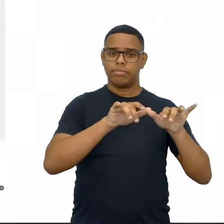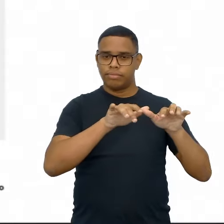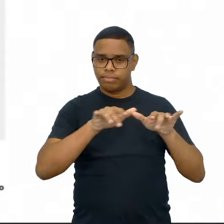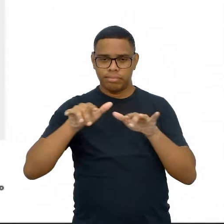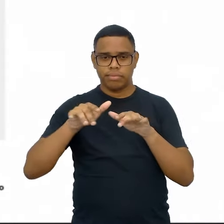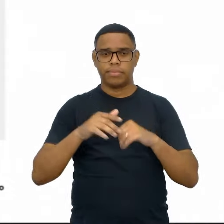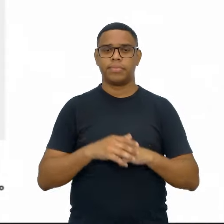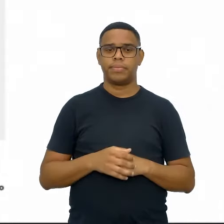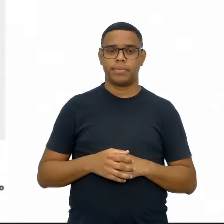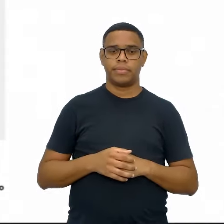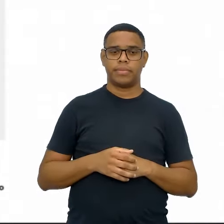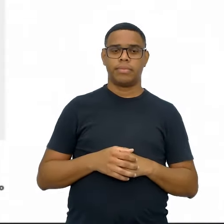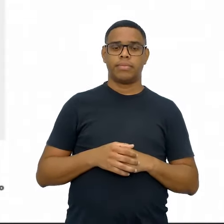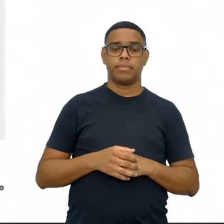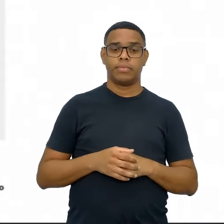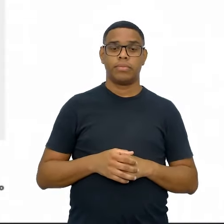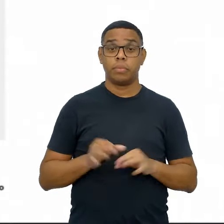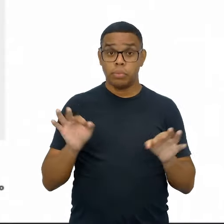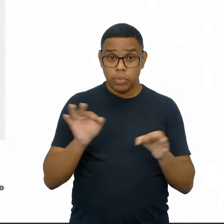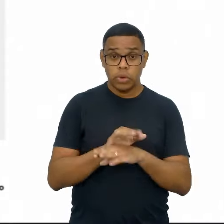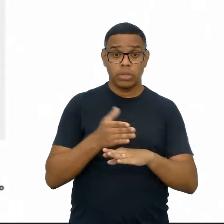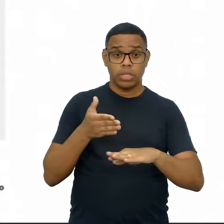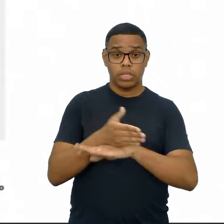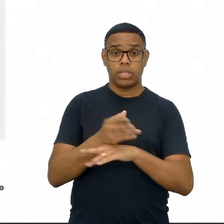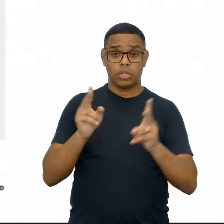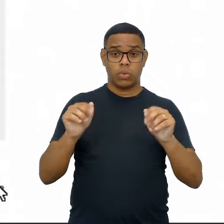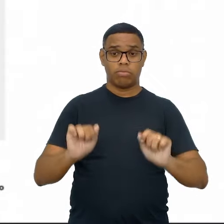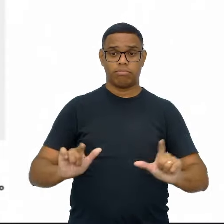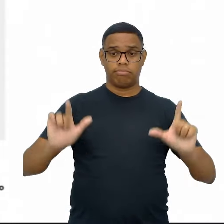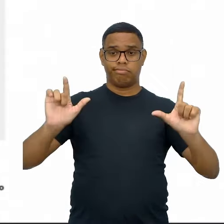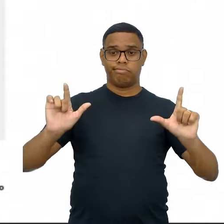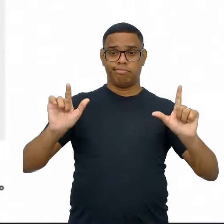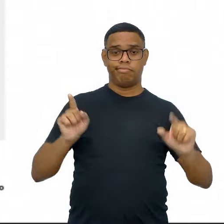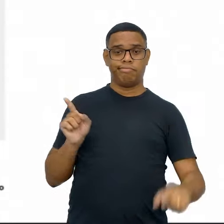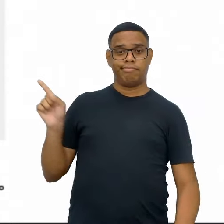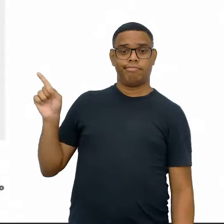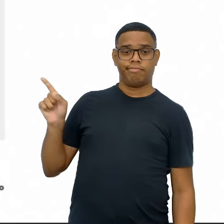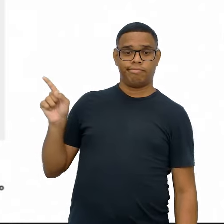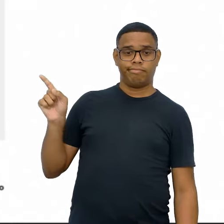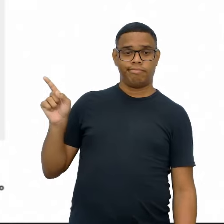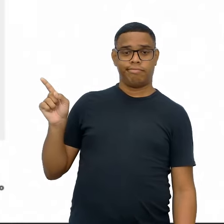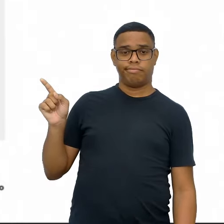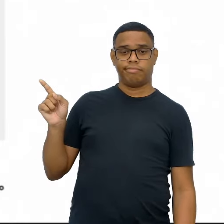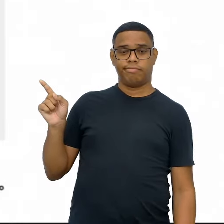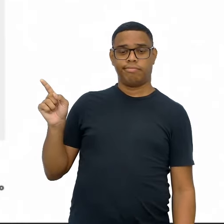indicação. E aí você vai entrar, vai aparecer essas telas aqui, você vai clicar